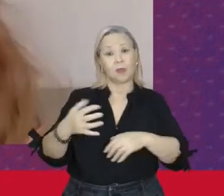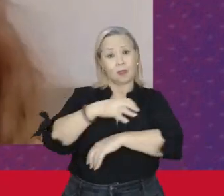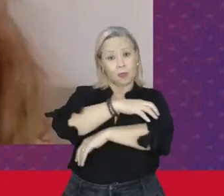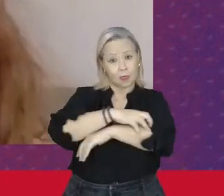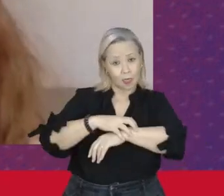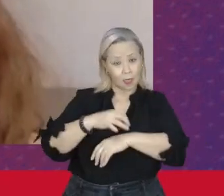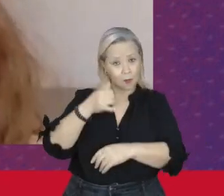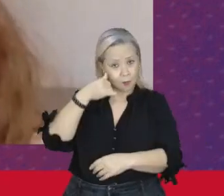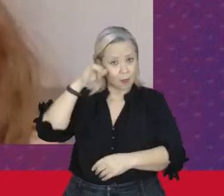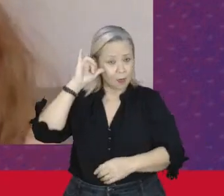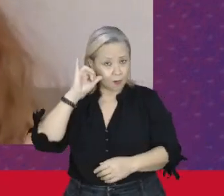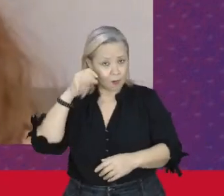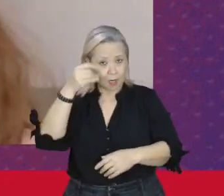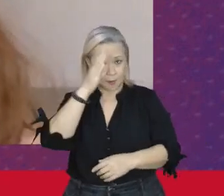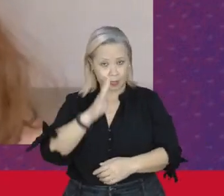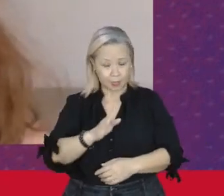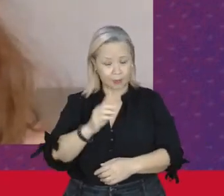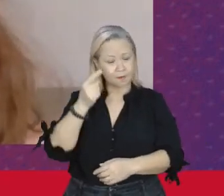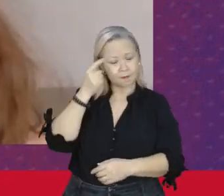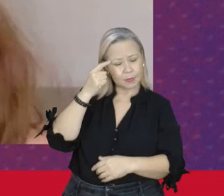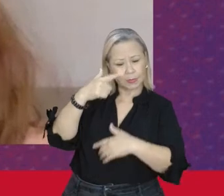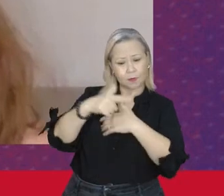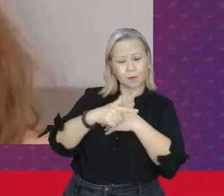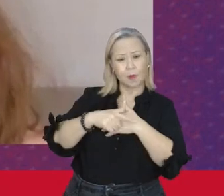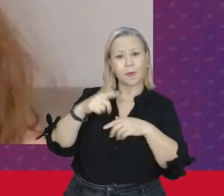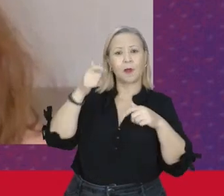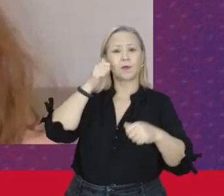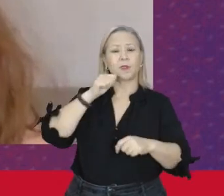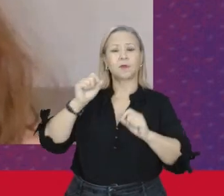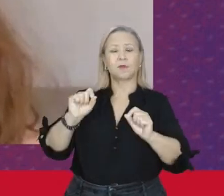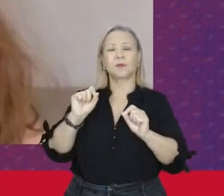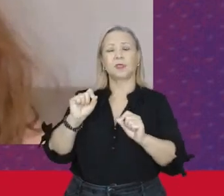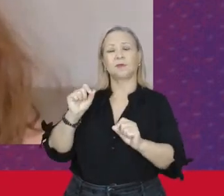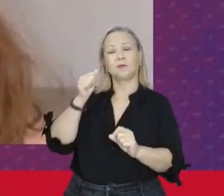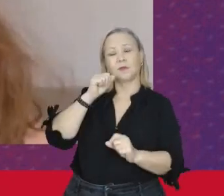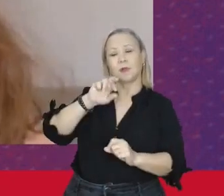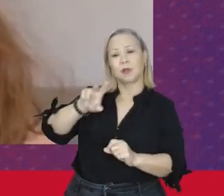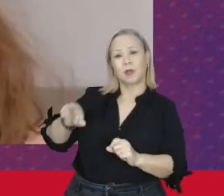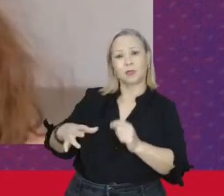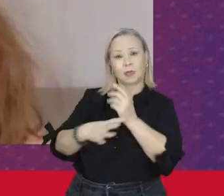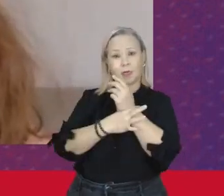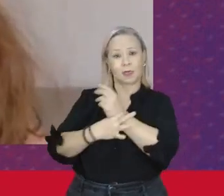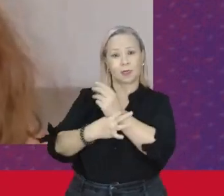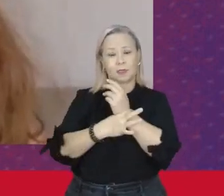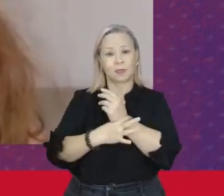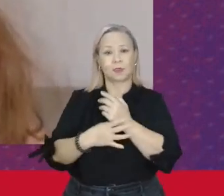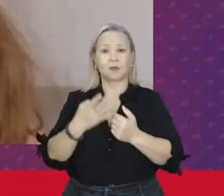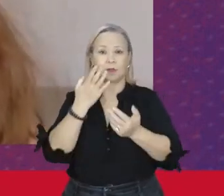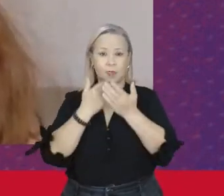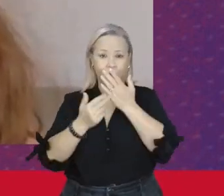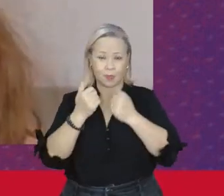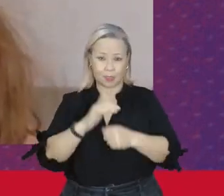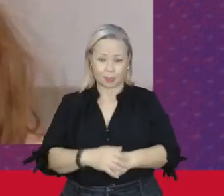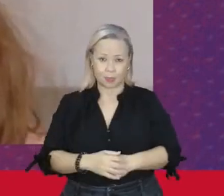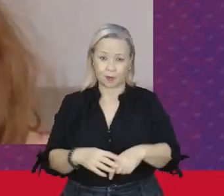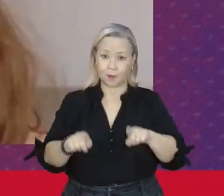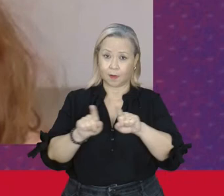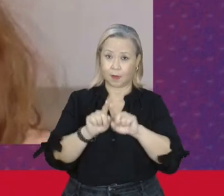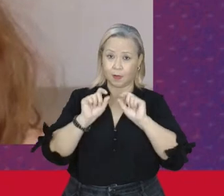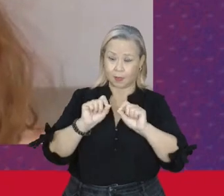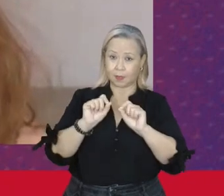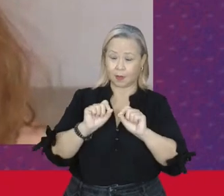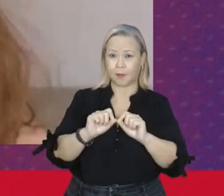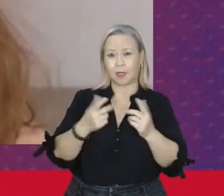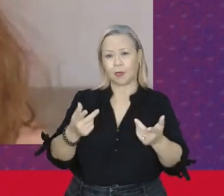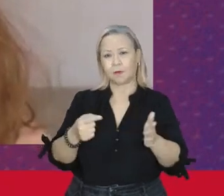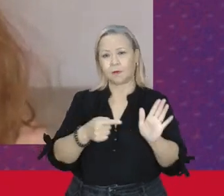pensar qual que é o papel das mulheres na garantia da soberania alimentar e, finalmente, trazer algumas pistas que vão ser exploradas